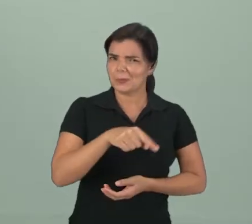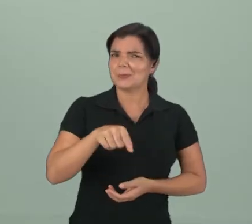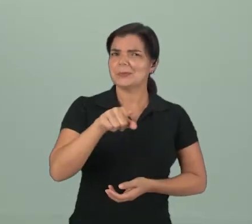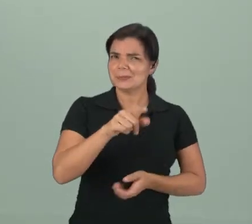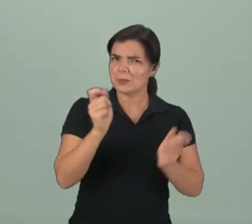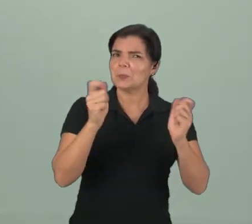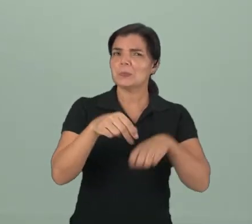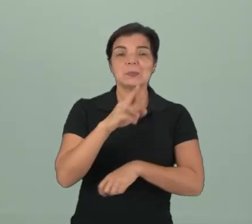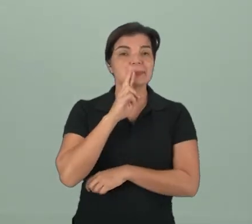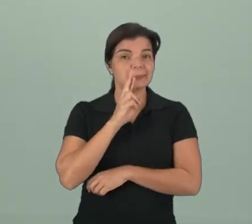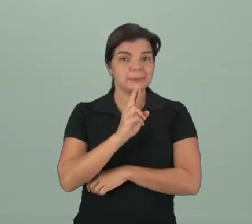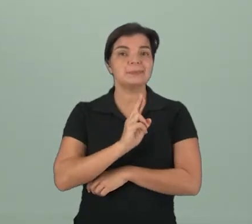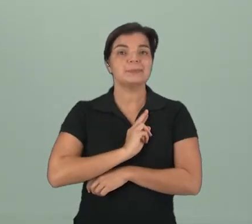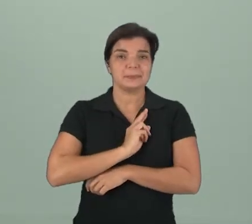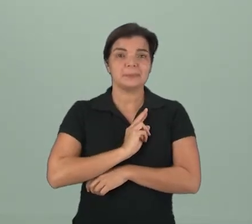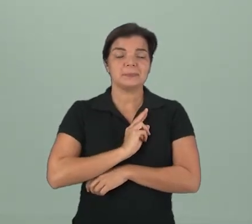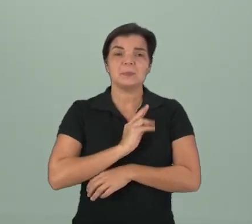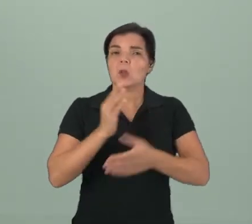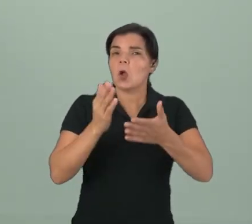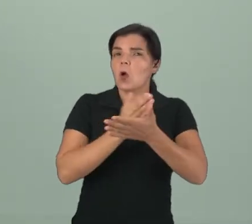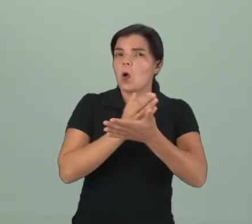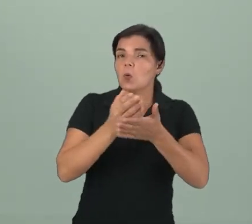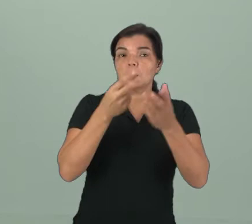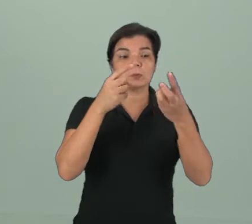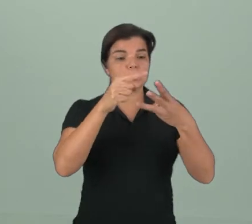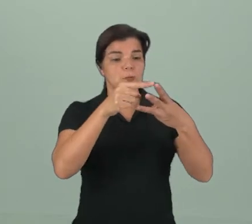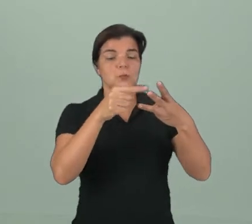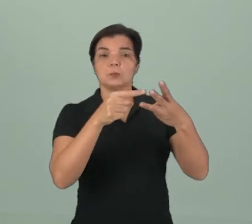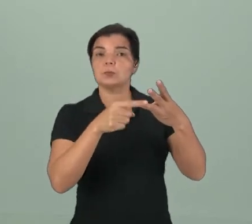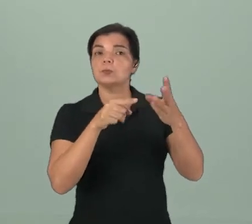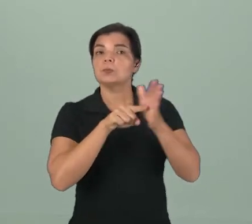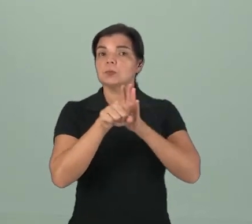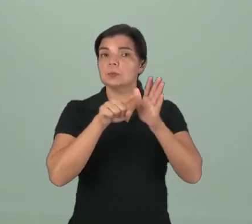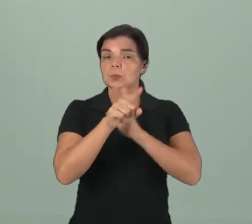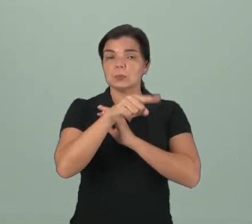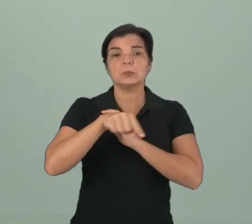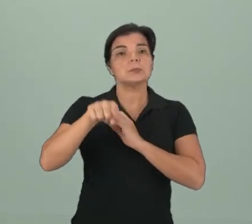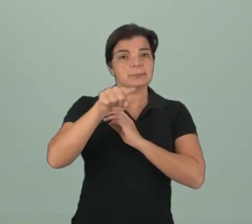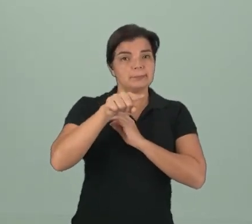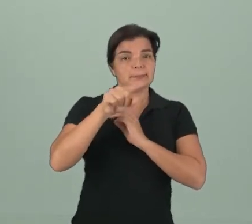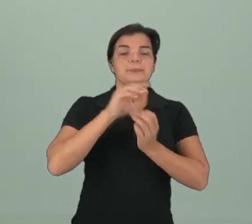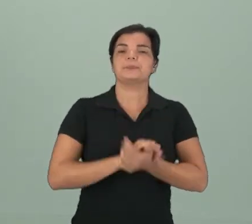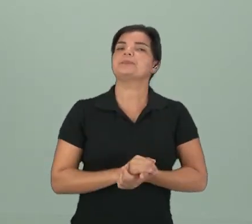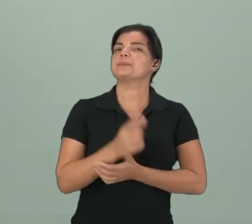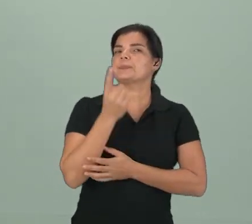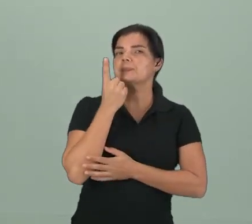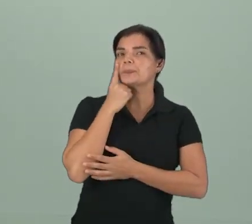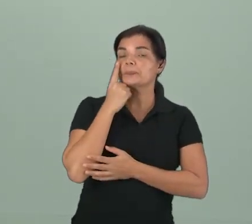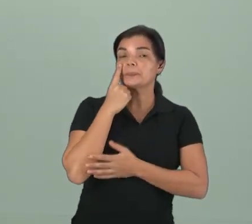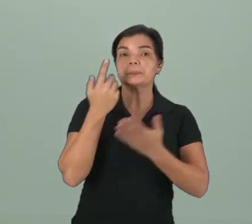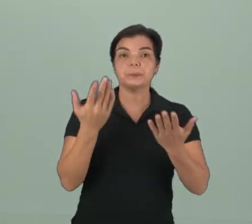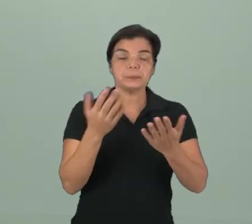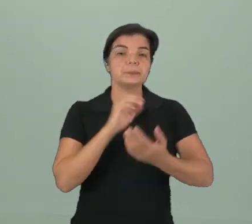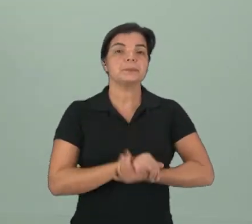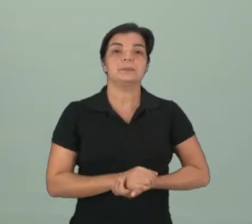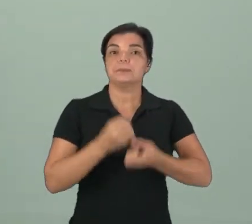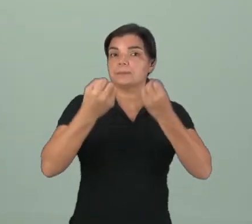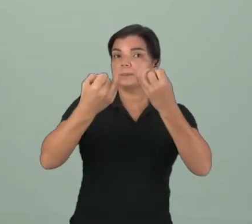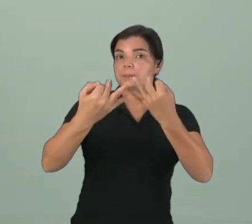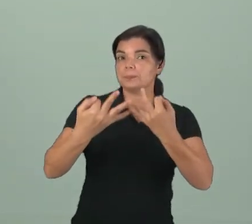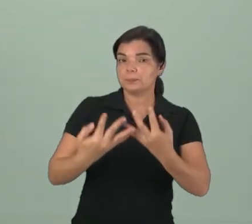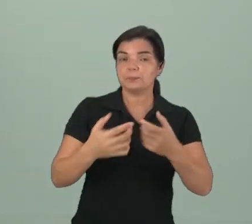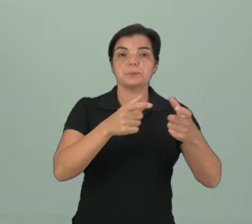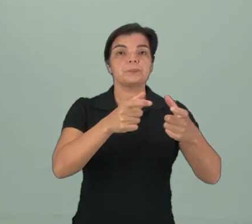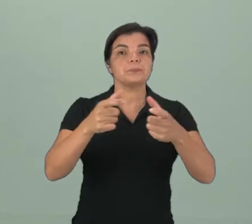seria capaz de me responder alguma dessas 3 perguntas que eu acabei de fazer para vocês? Olha só, quando nós estamos falando